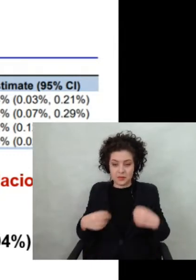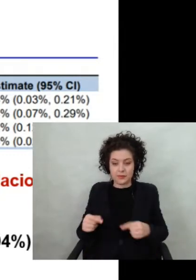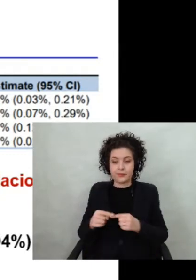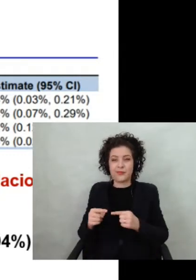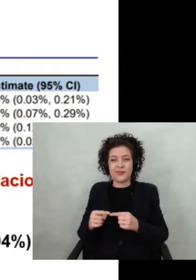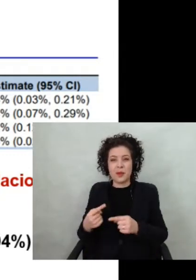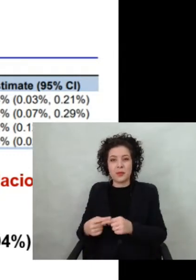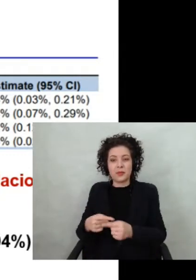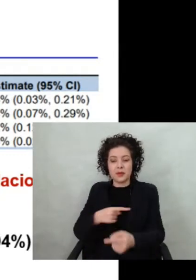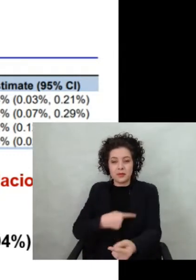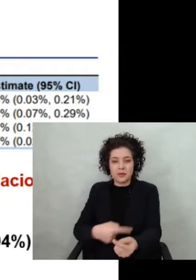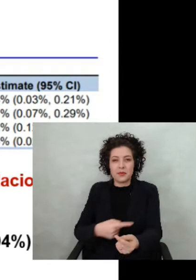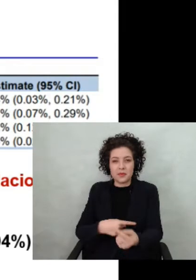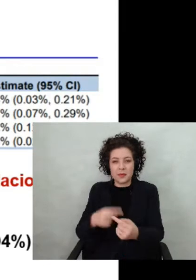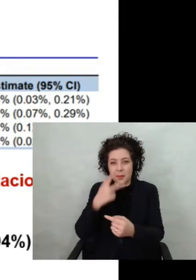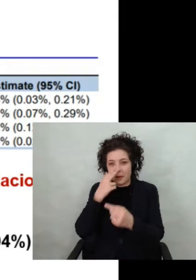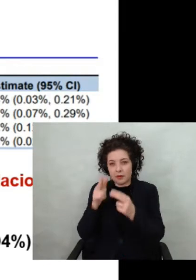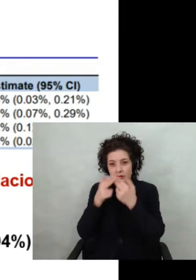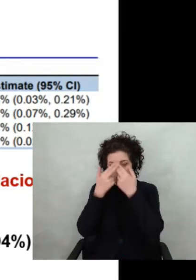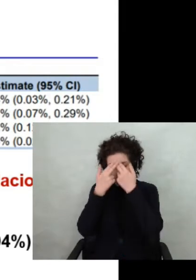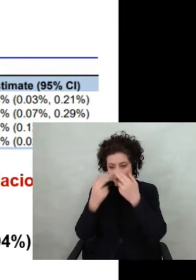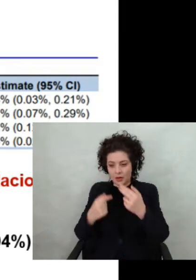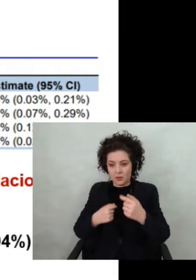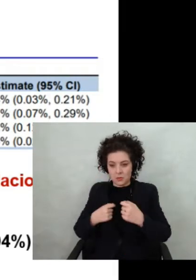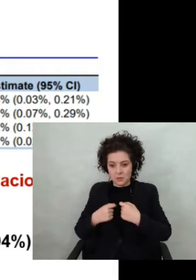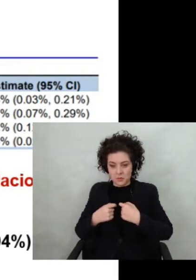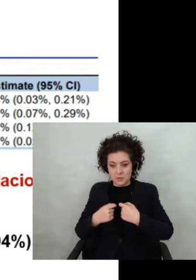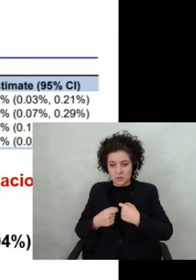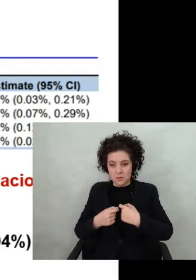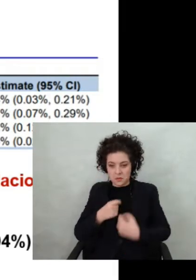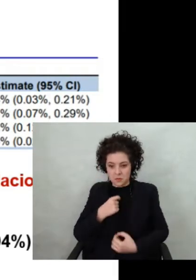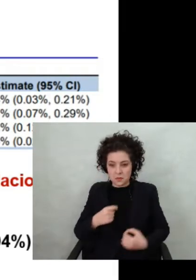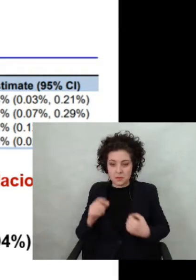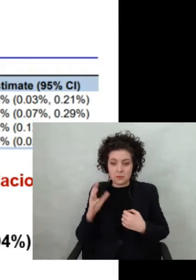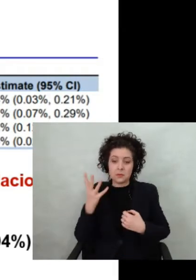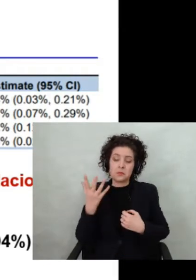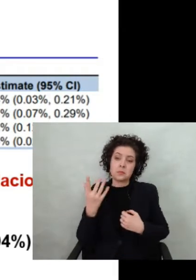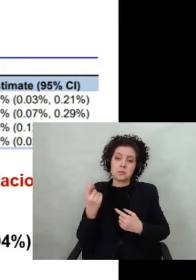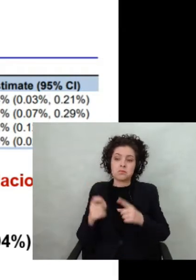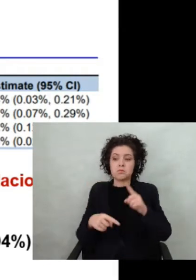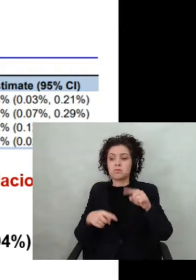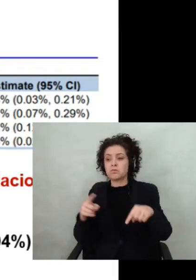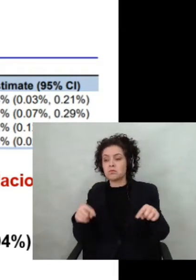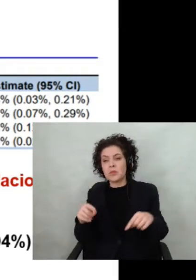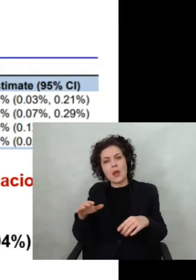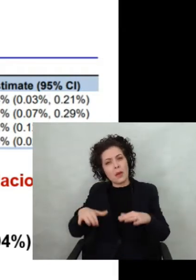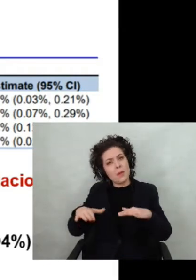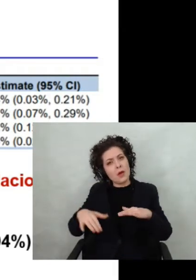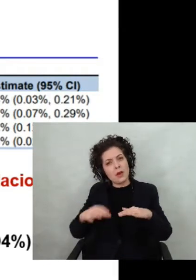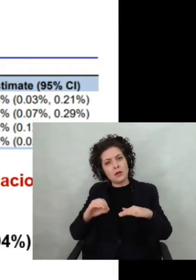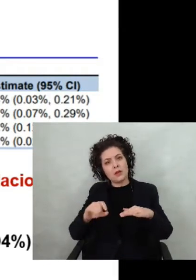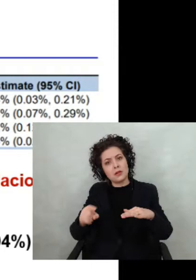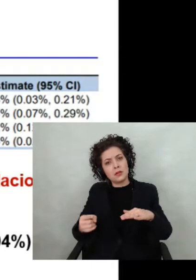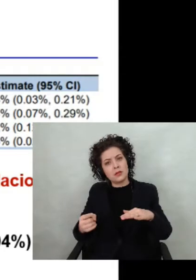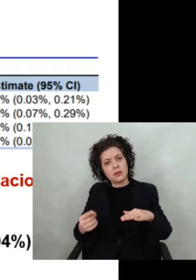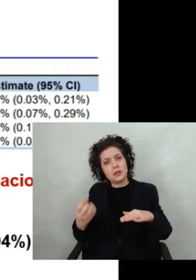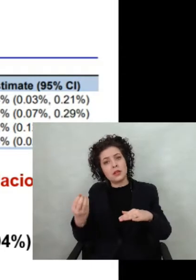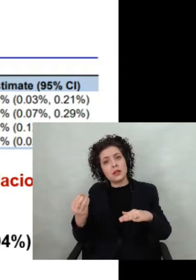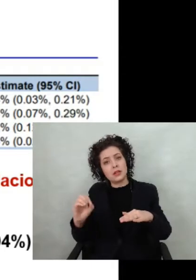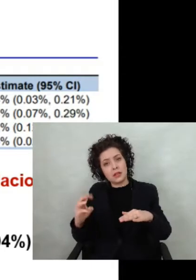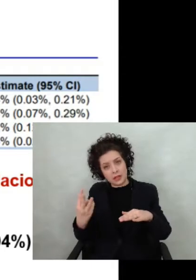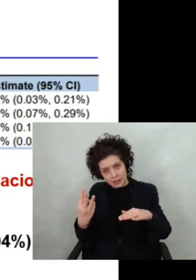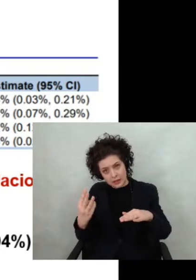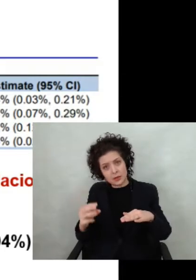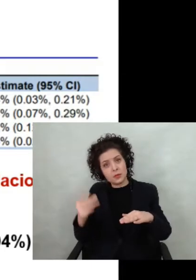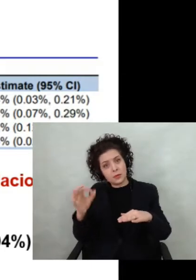TRALI. Mesmo assim, esses eventos adversos foram baixos, 0,3%. Isto não é maior do